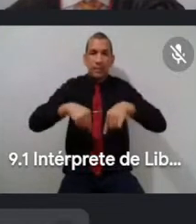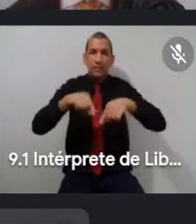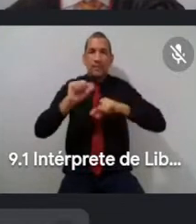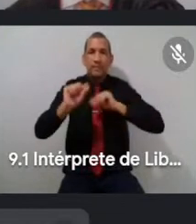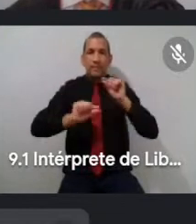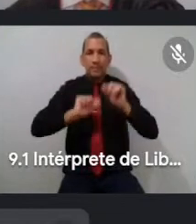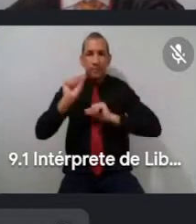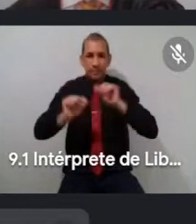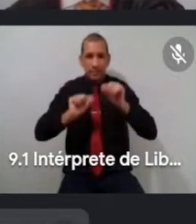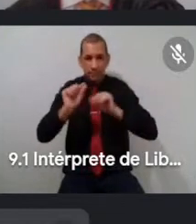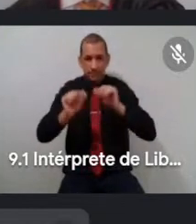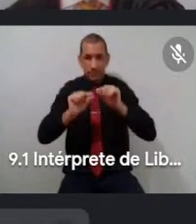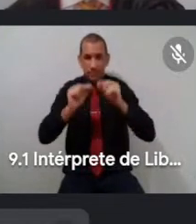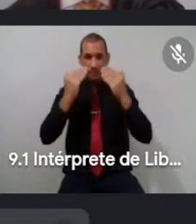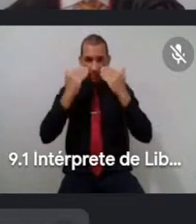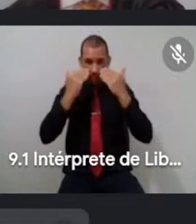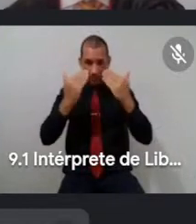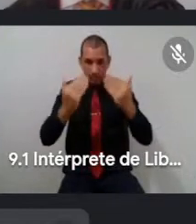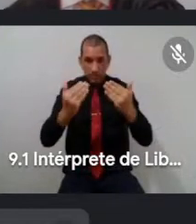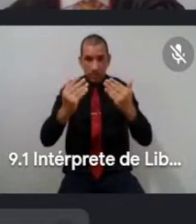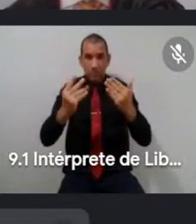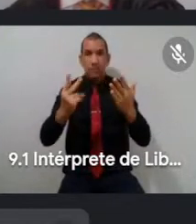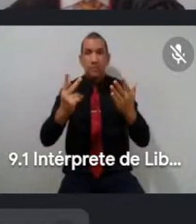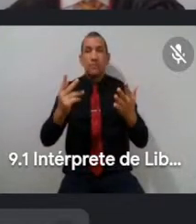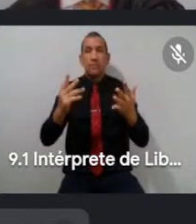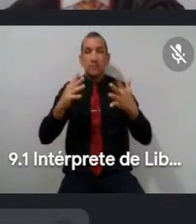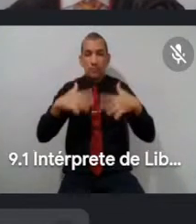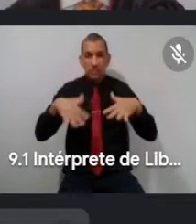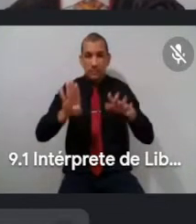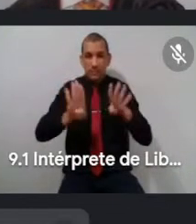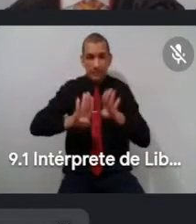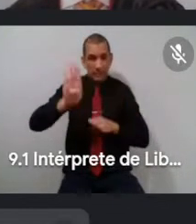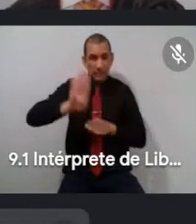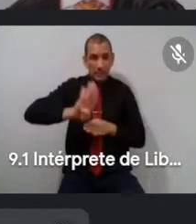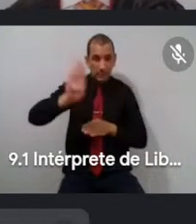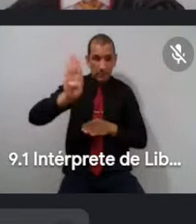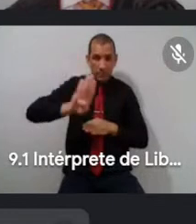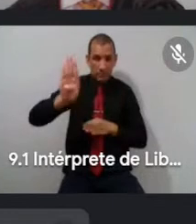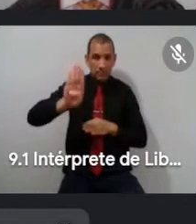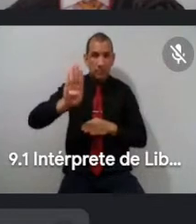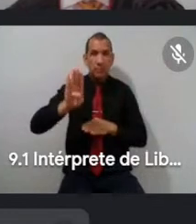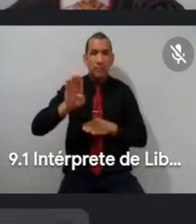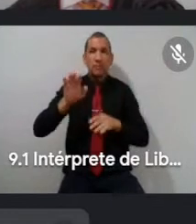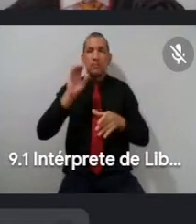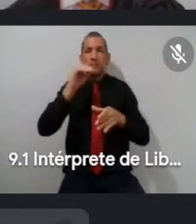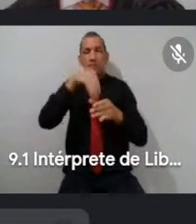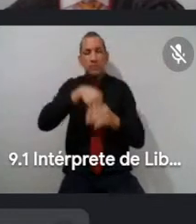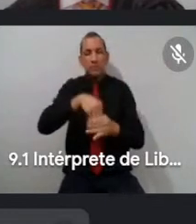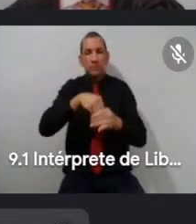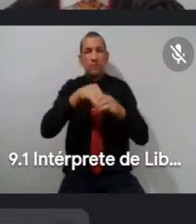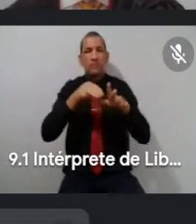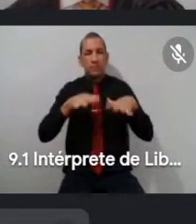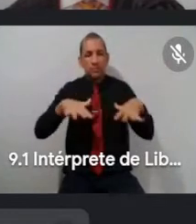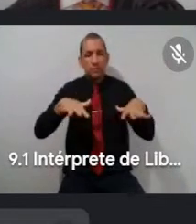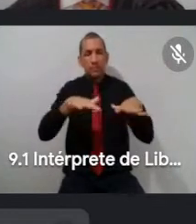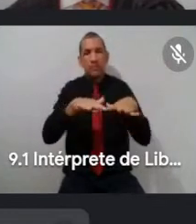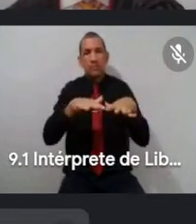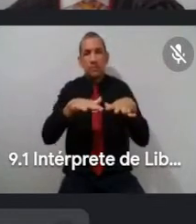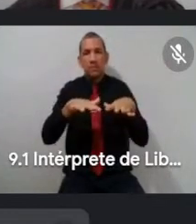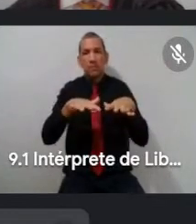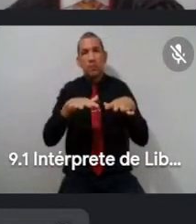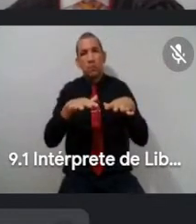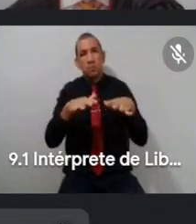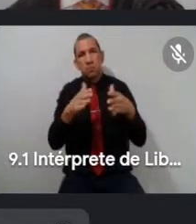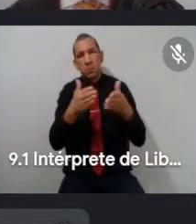exposto restou cara Evidente a placa Consul ele candidato derrotado nas eleições eles cortaram